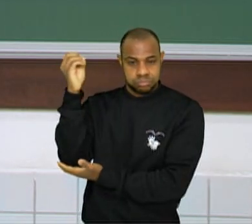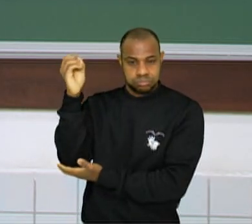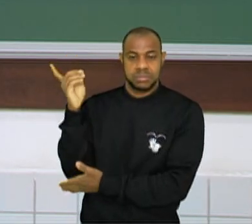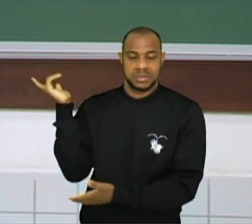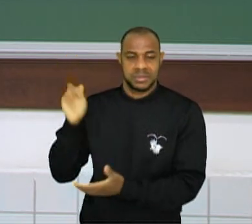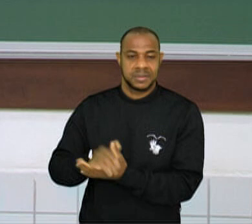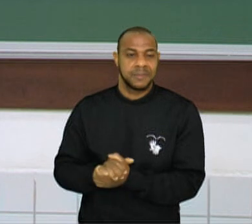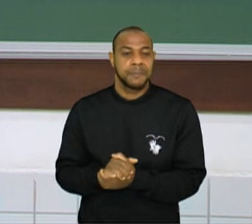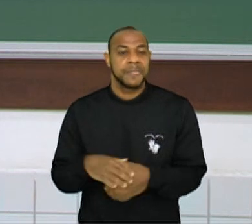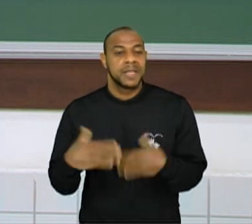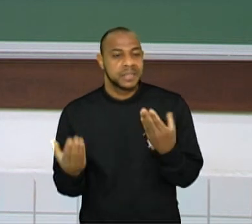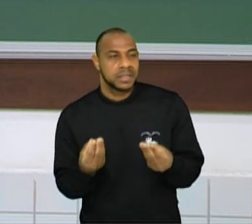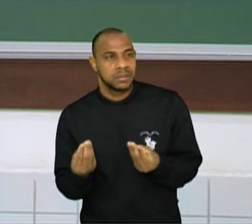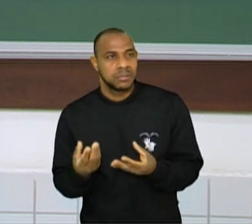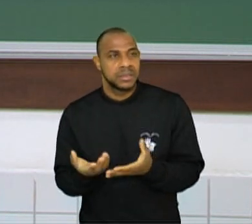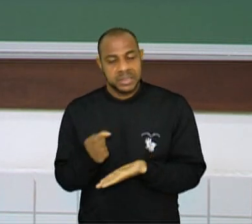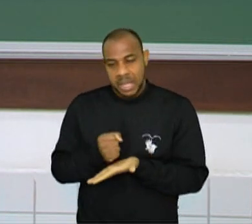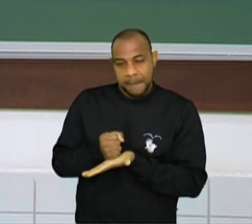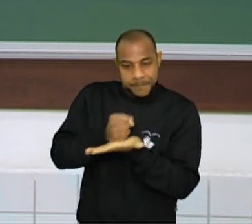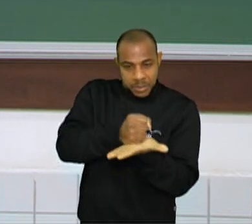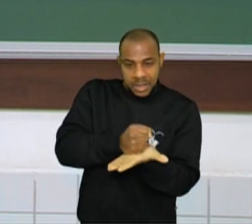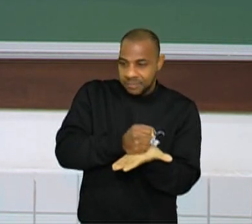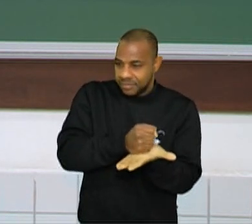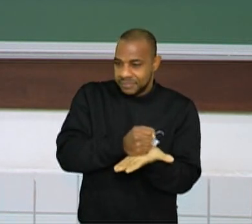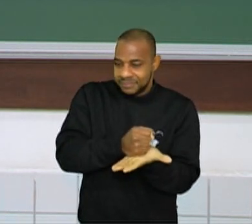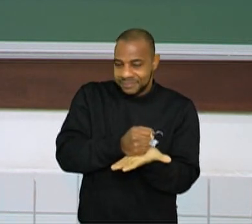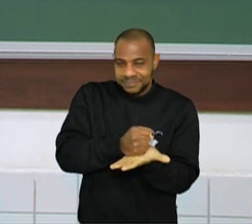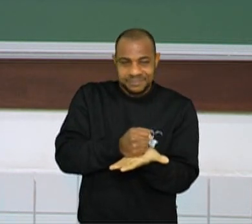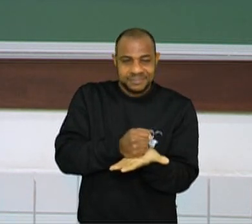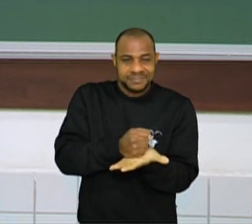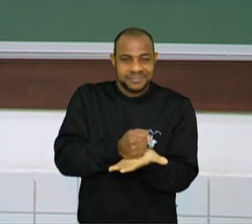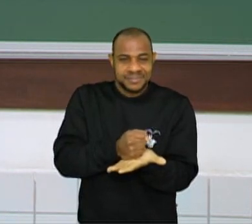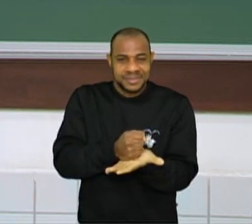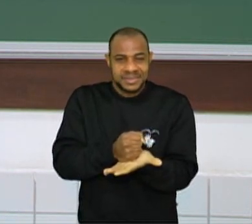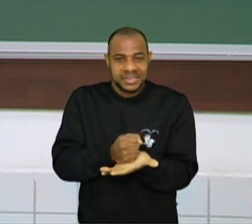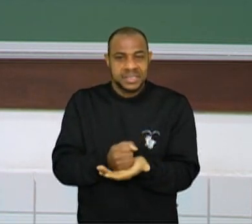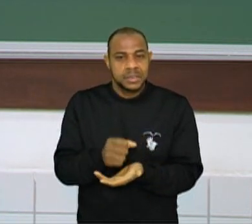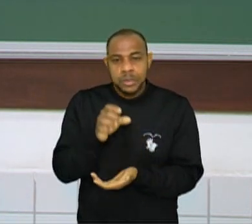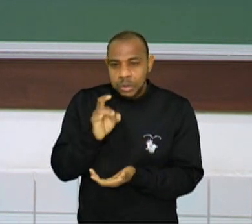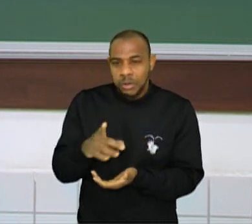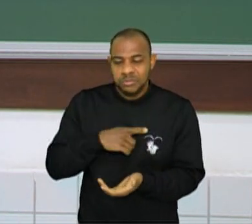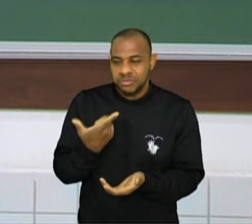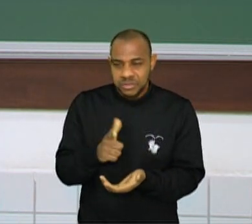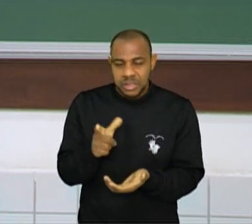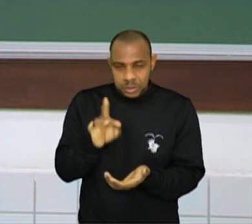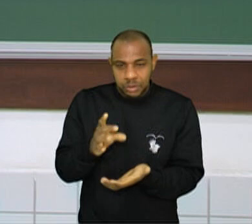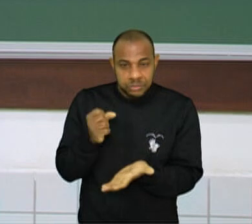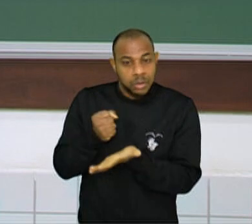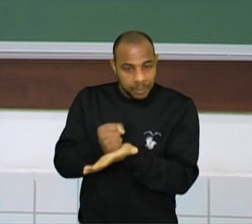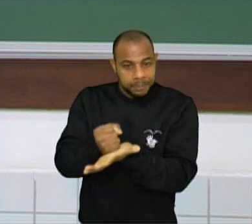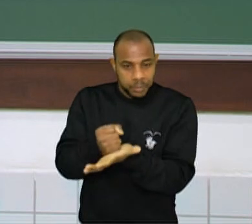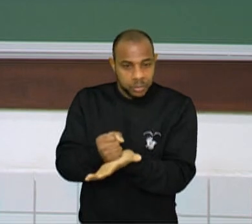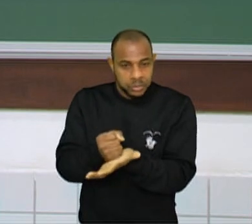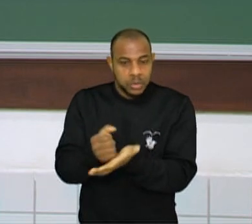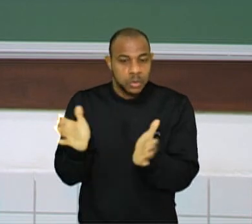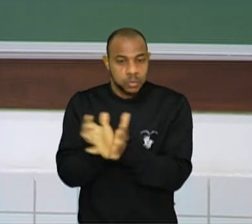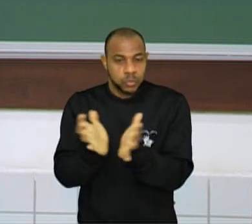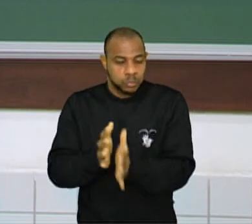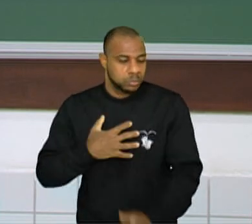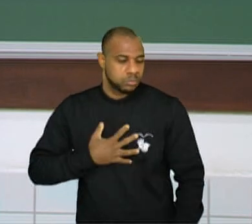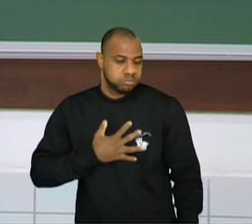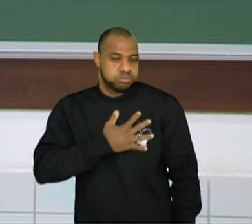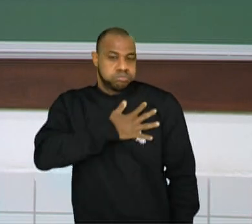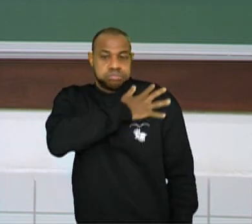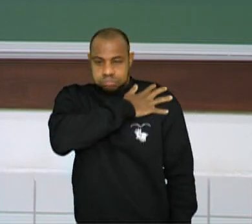apoiava, chamados legalistas, sim? Então, ele não só tinha o apoio de uma grande parte das Forças Armadas, que estavam